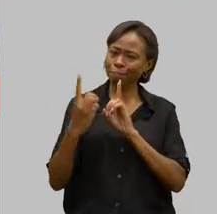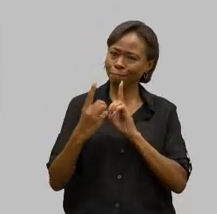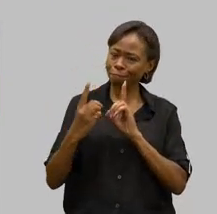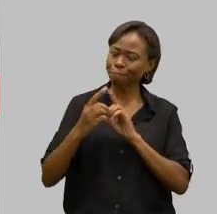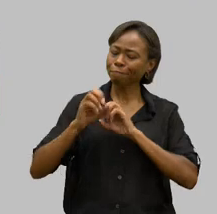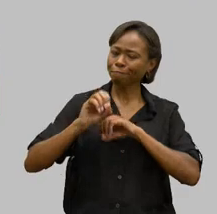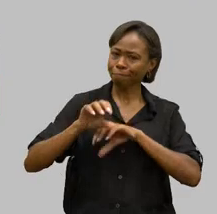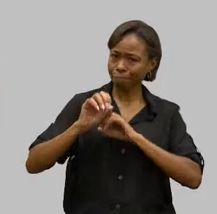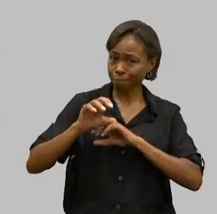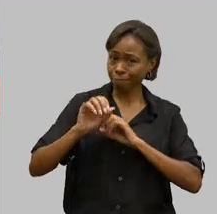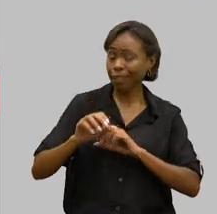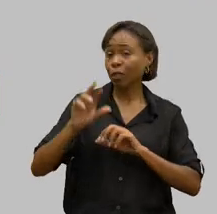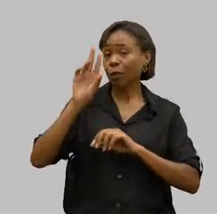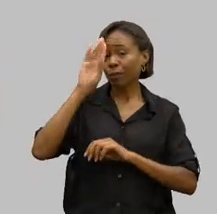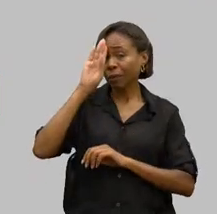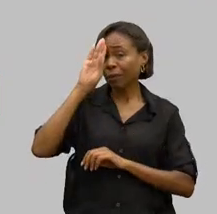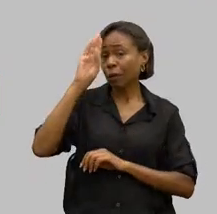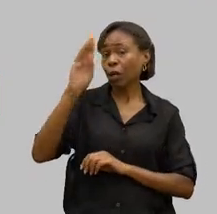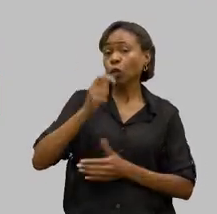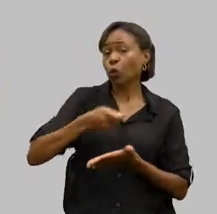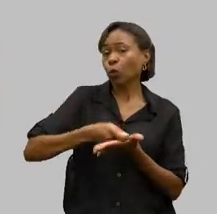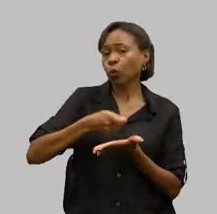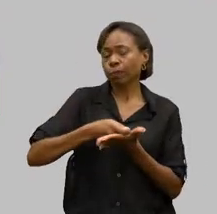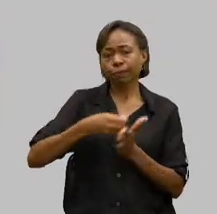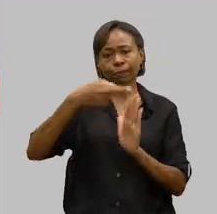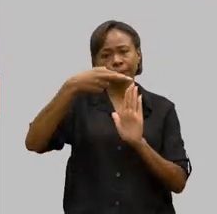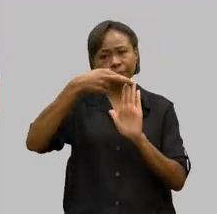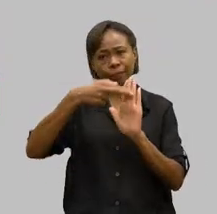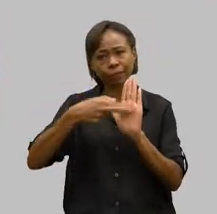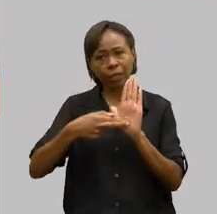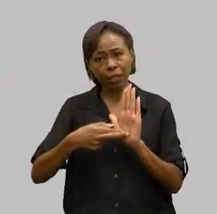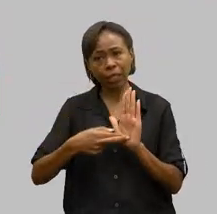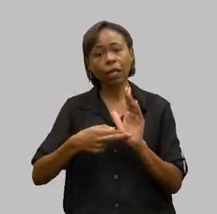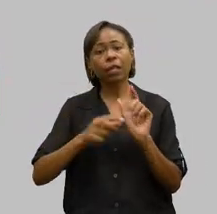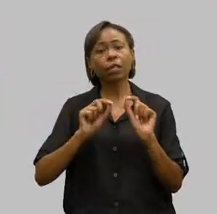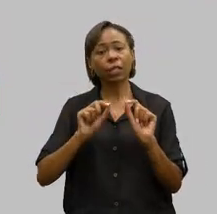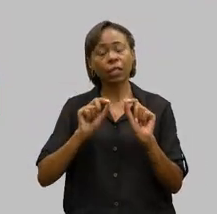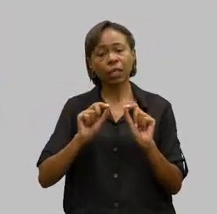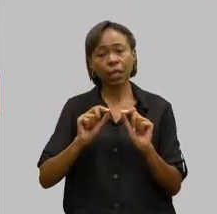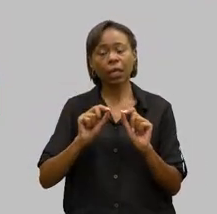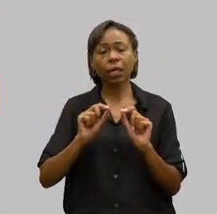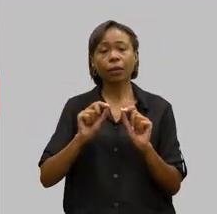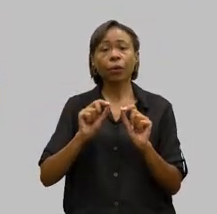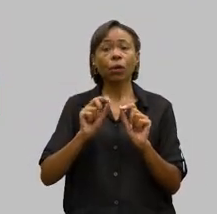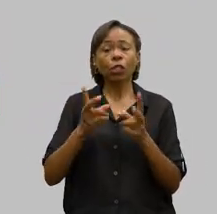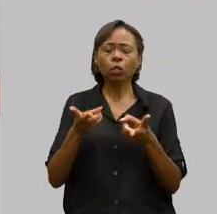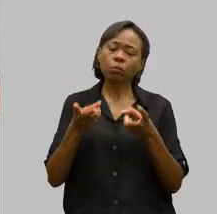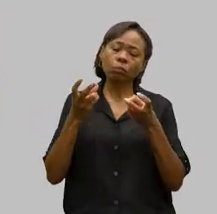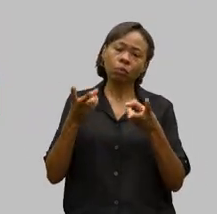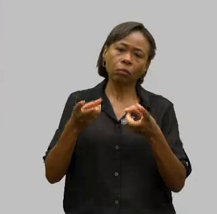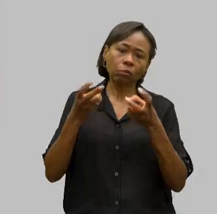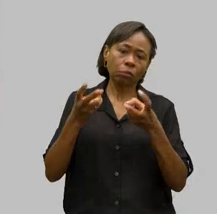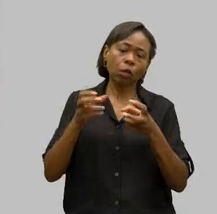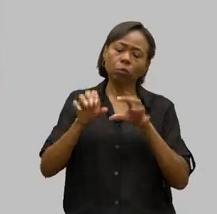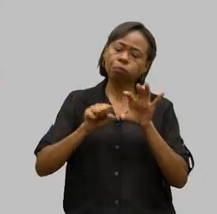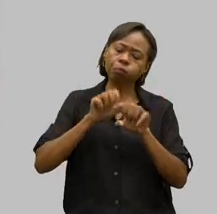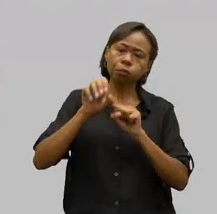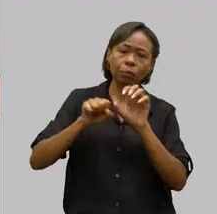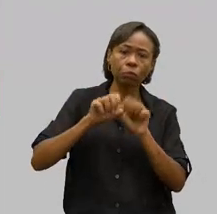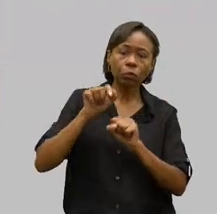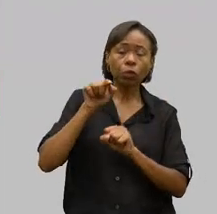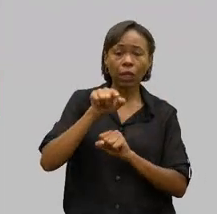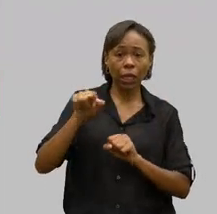diz respeito a cumprir o critério de escuta às comunidades, conforme preconiza